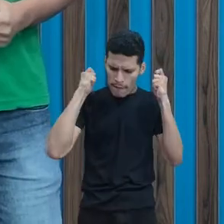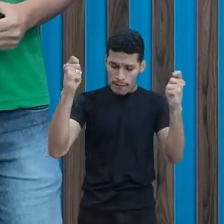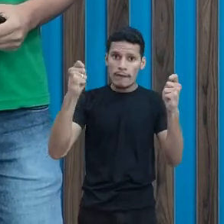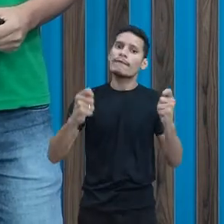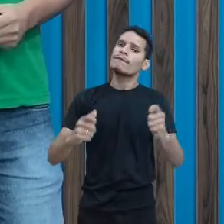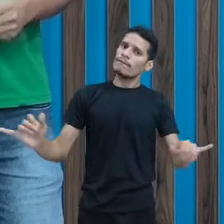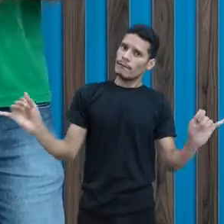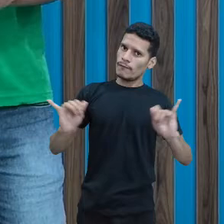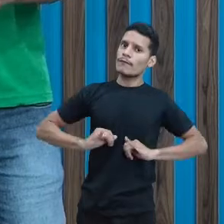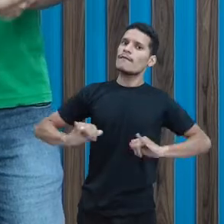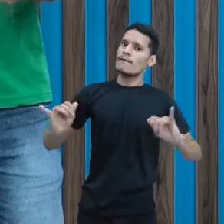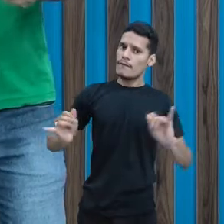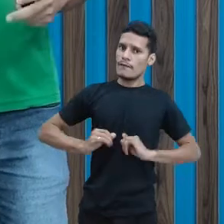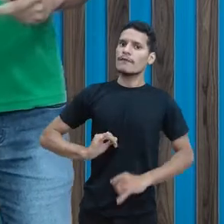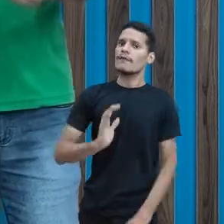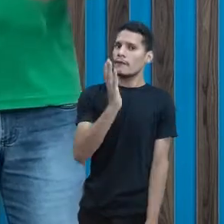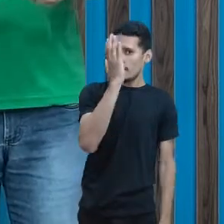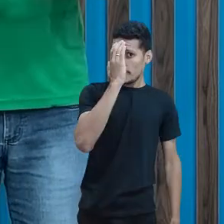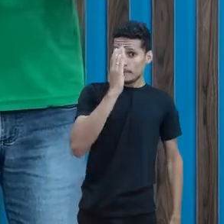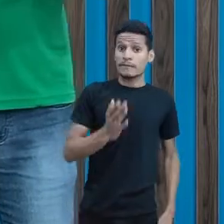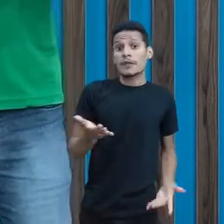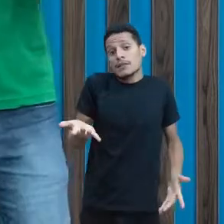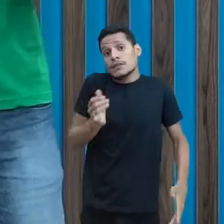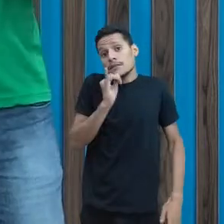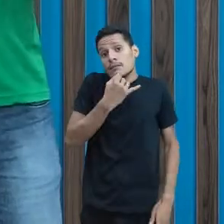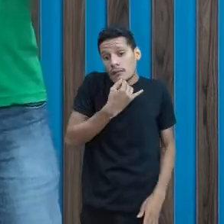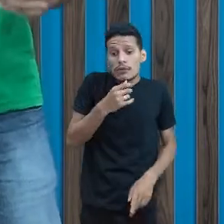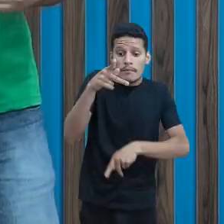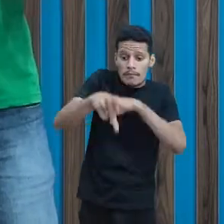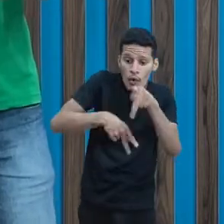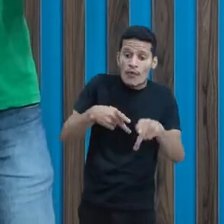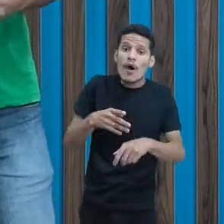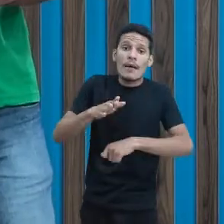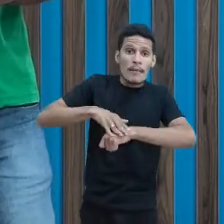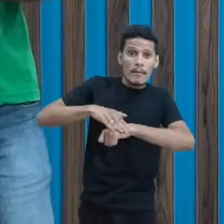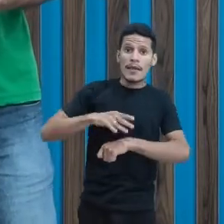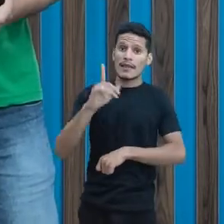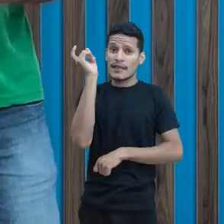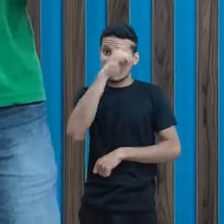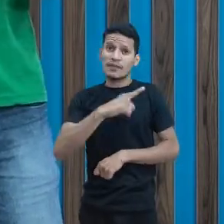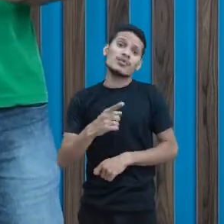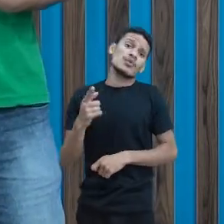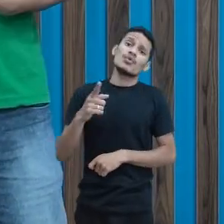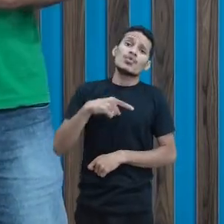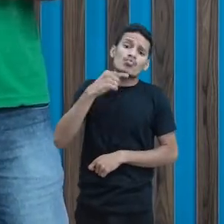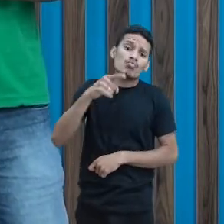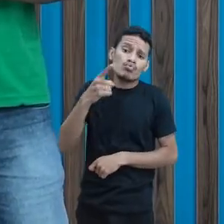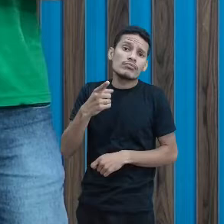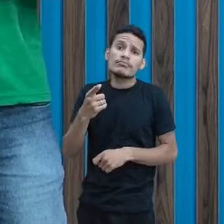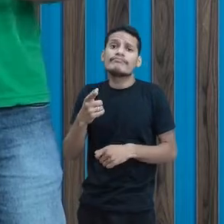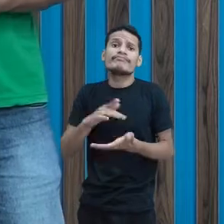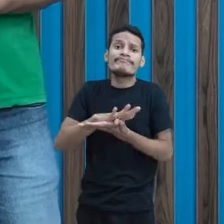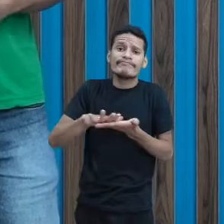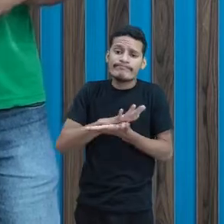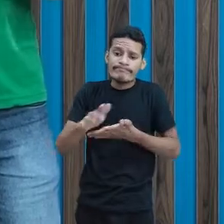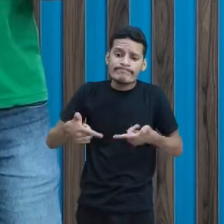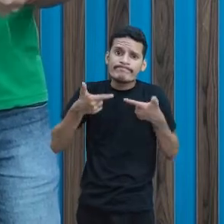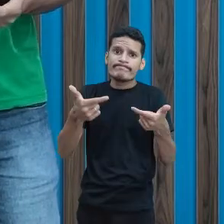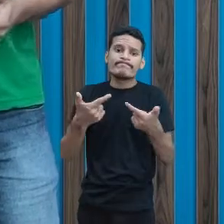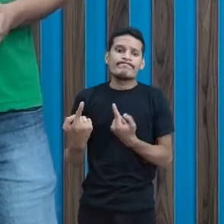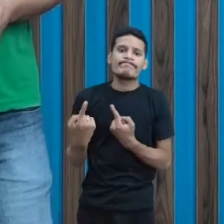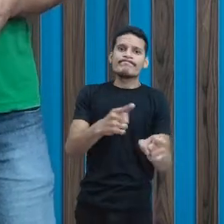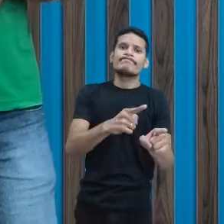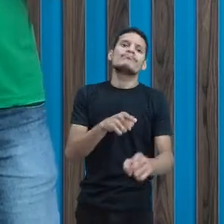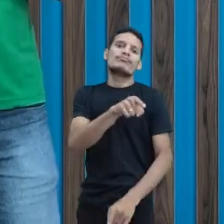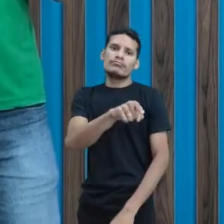sim. Então, é uma pena que a nossa população tivesse, assim, numa situação tão difícil que mal pudesse lutar, né, contra uma